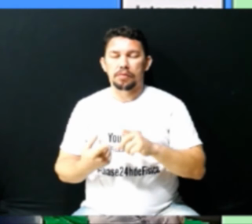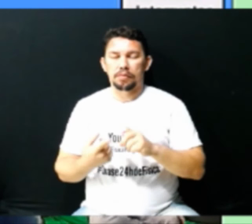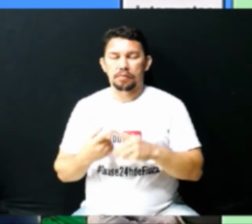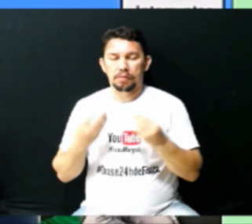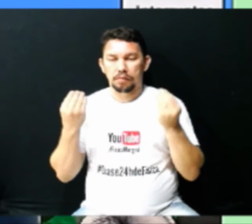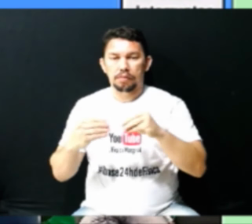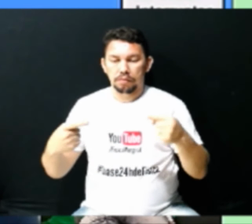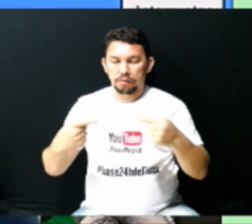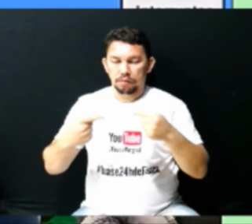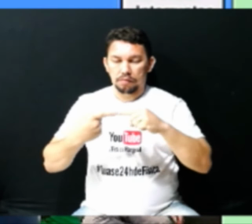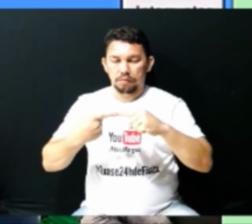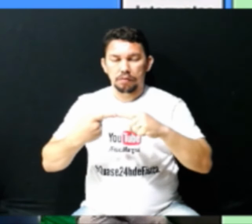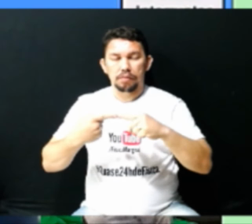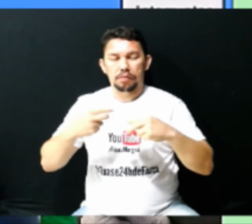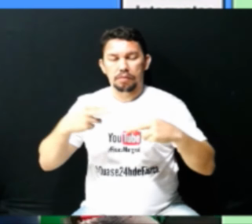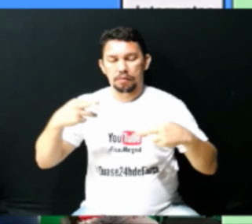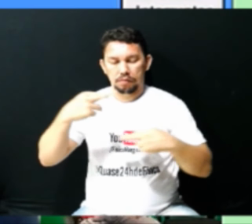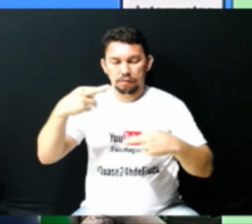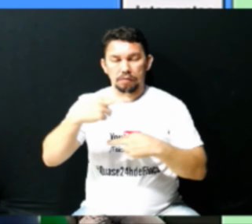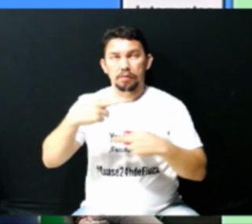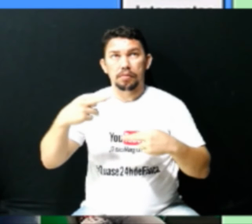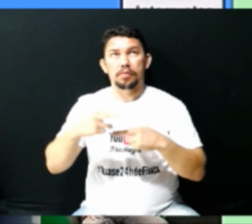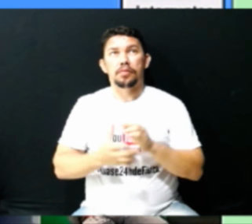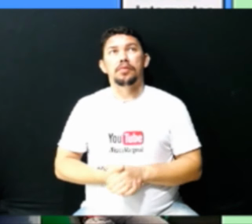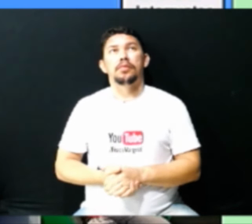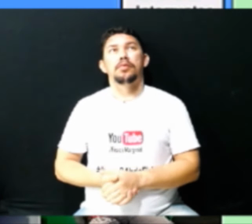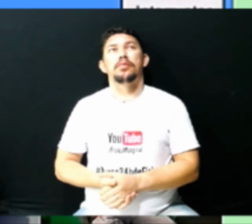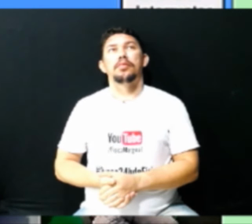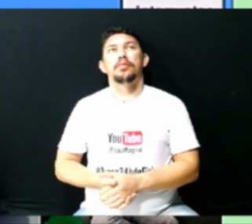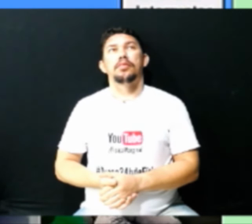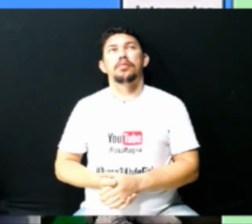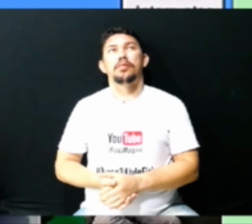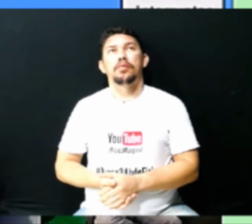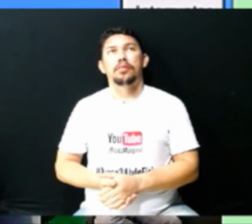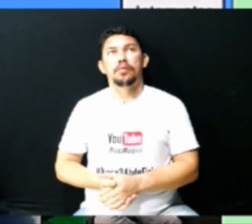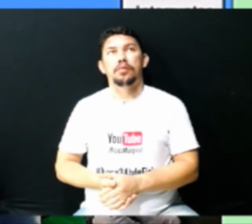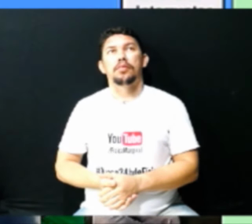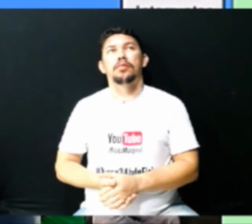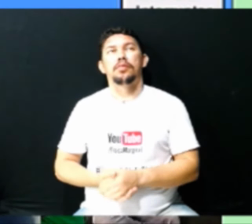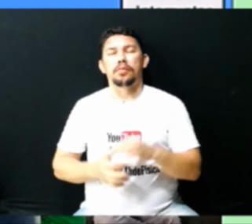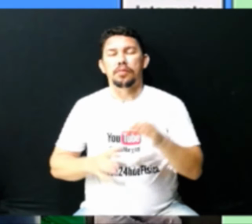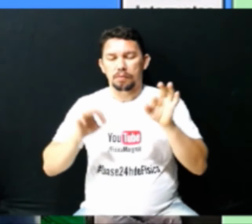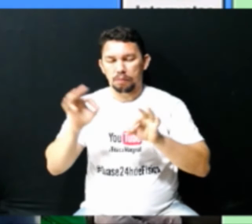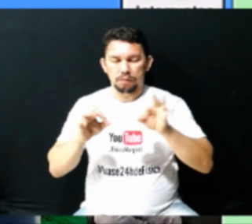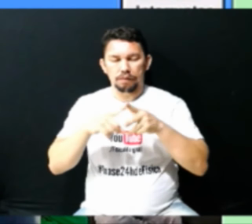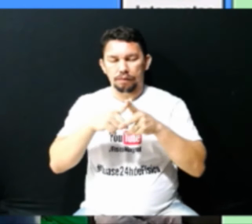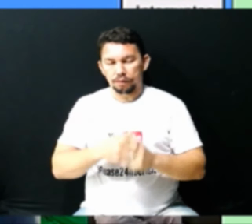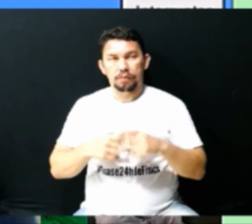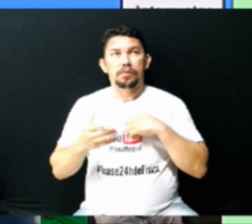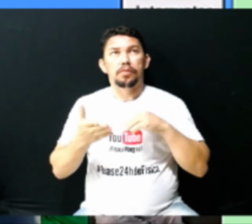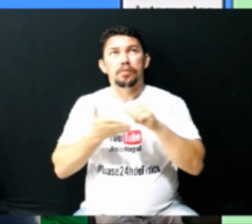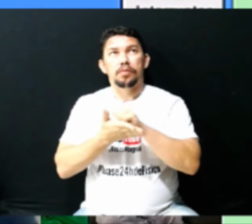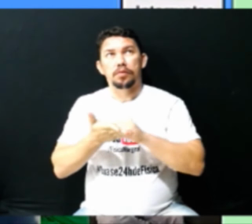em paralelo. Então, vou pegar agora aqui o meu dispositivo, vou manter ali a base dele, vou apagar aqui e